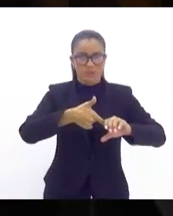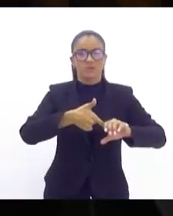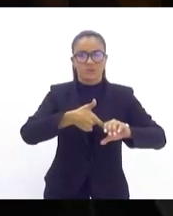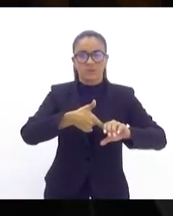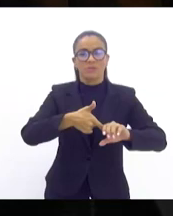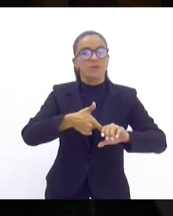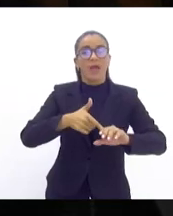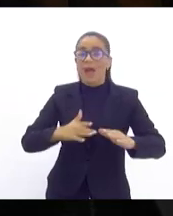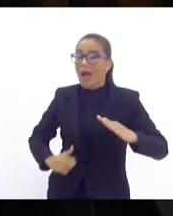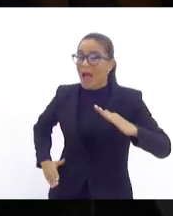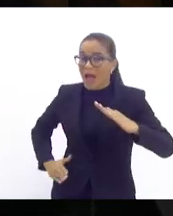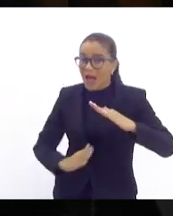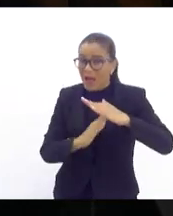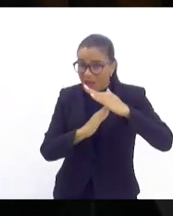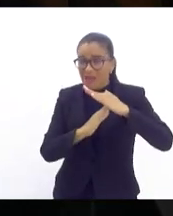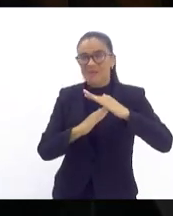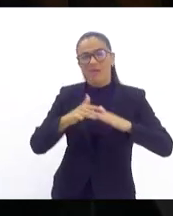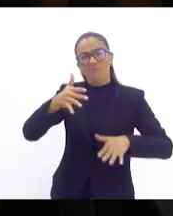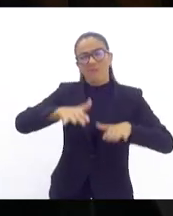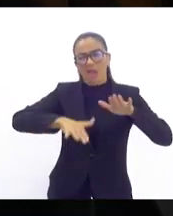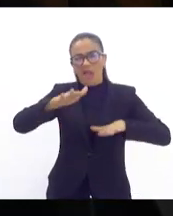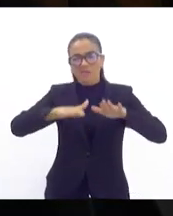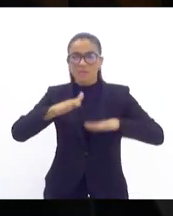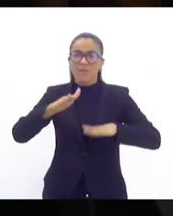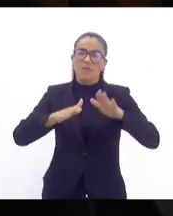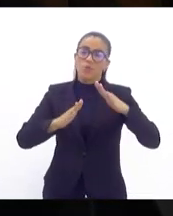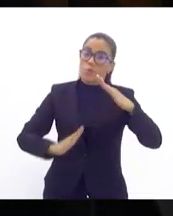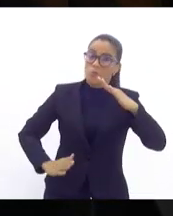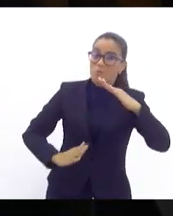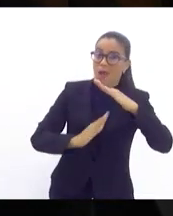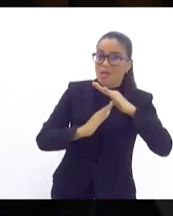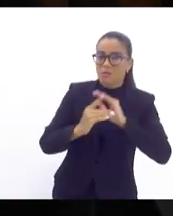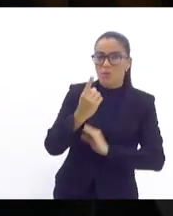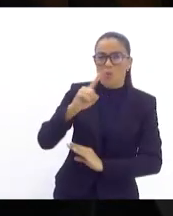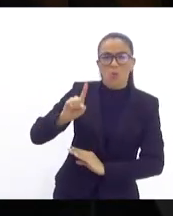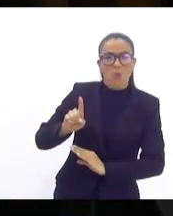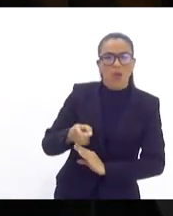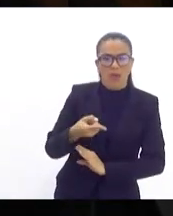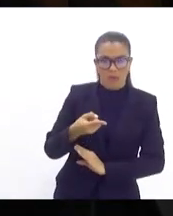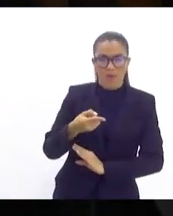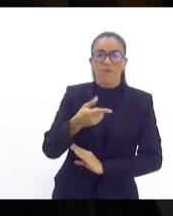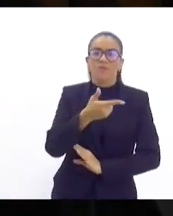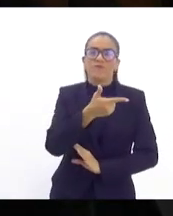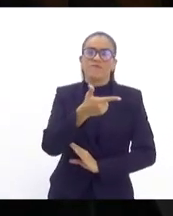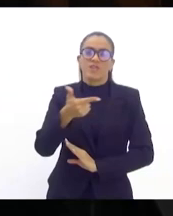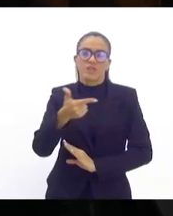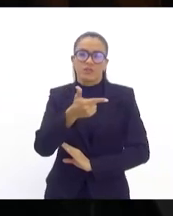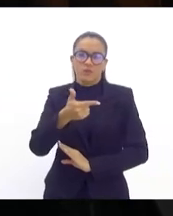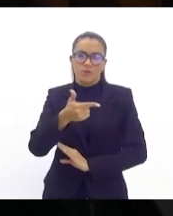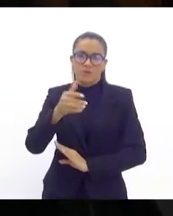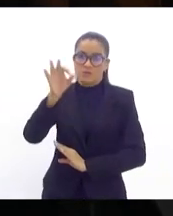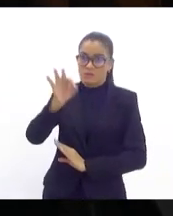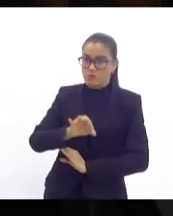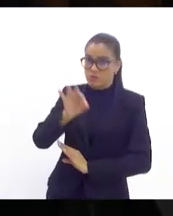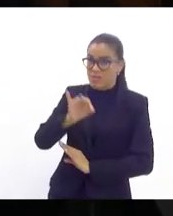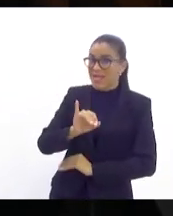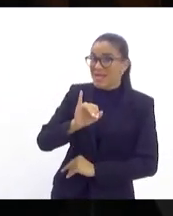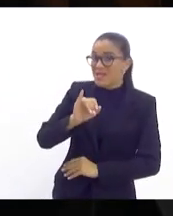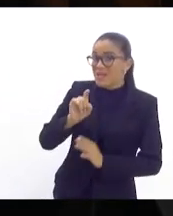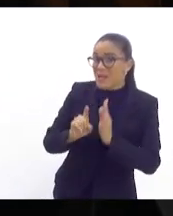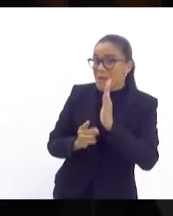até no máximo um real e 22 por cento de